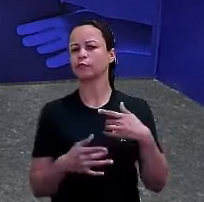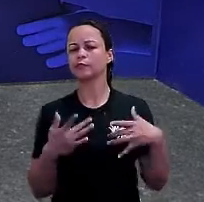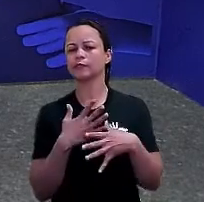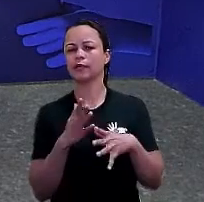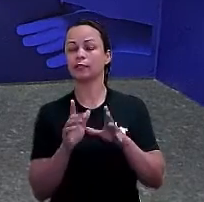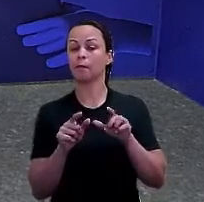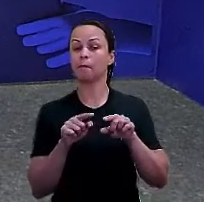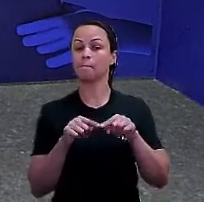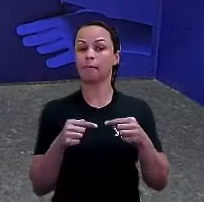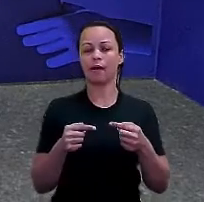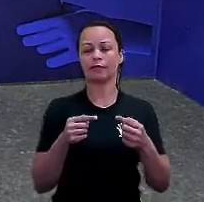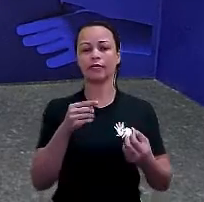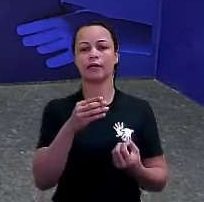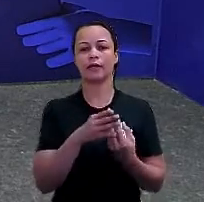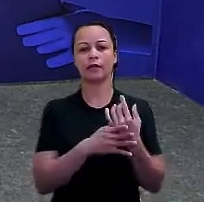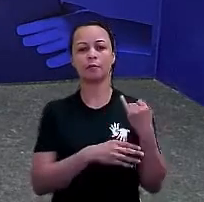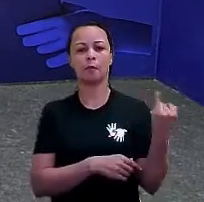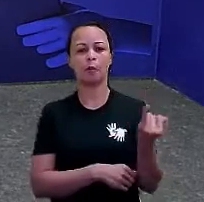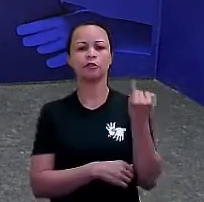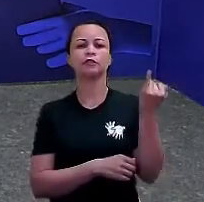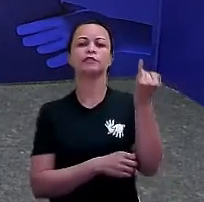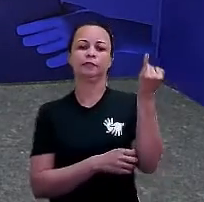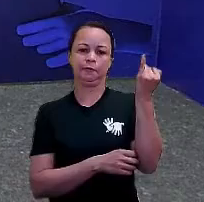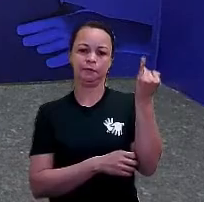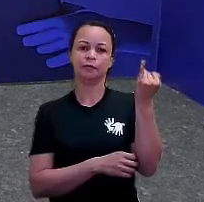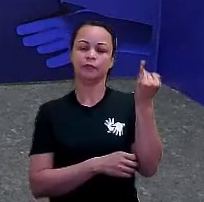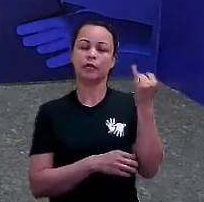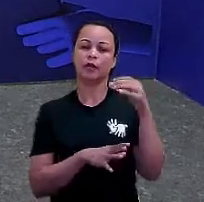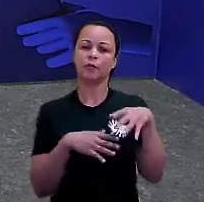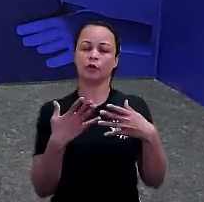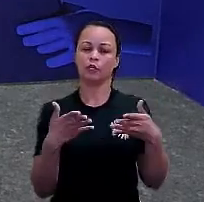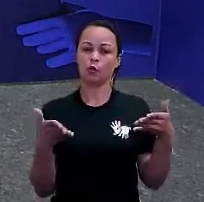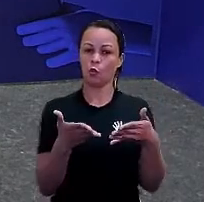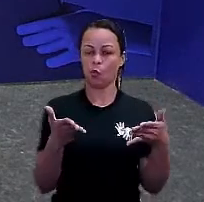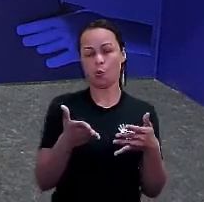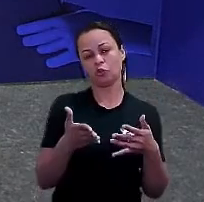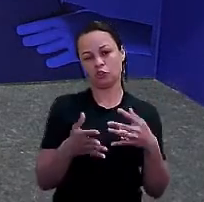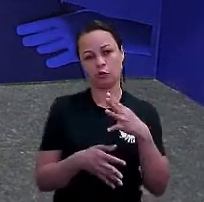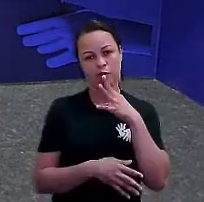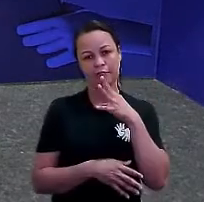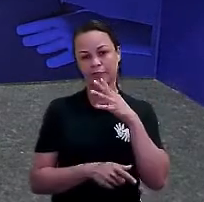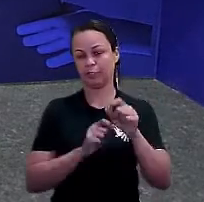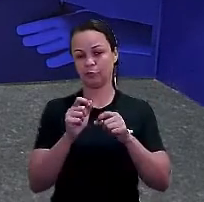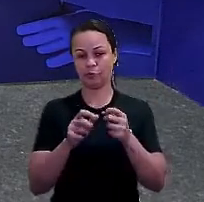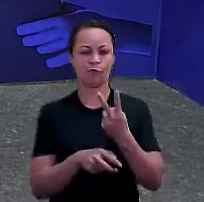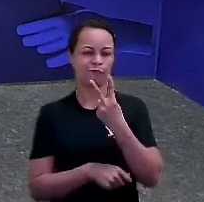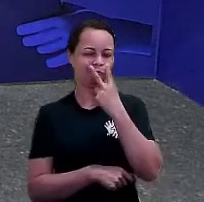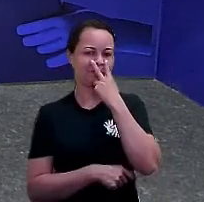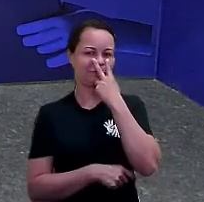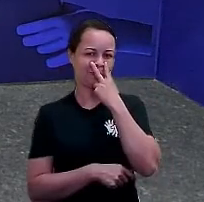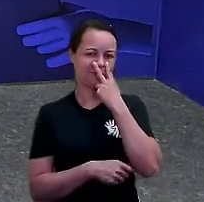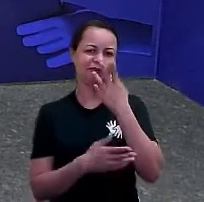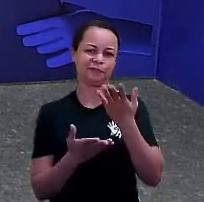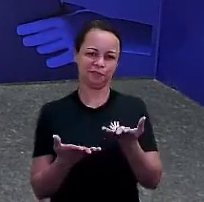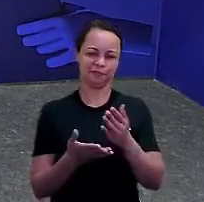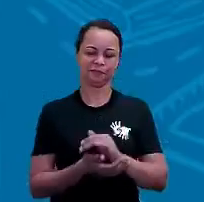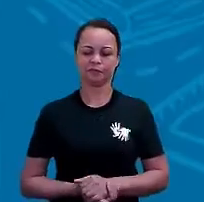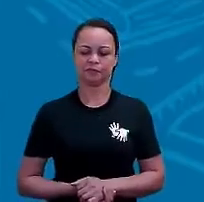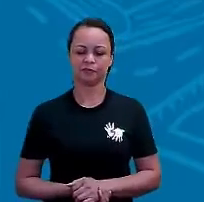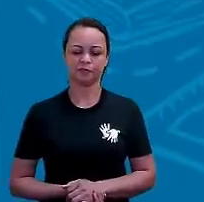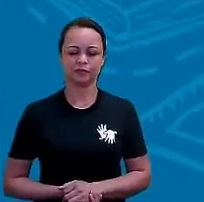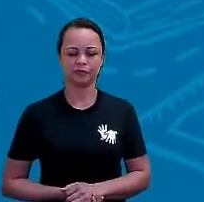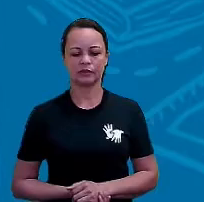o surgimento do que hoje nós conhecemos por Vitória de Santo Antão. Vamos lá? Então vejam